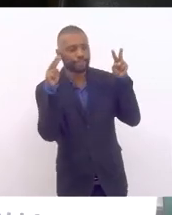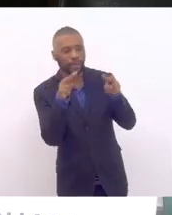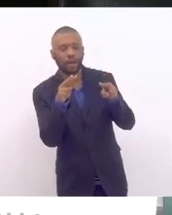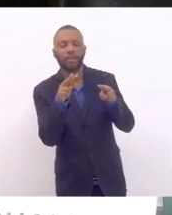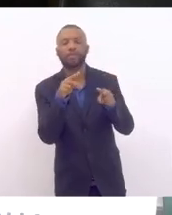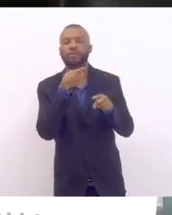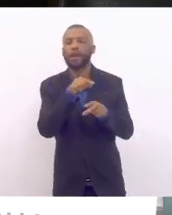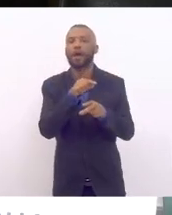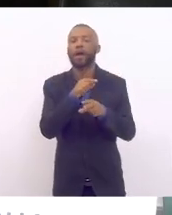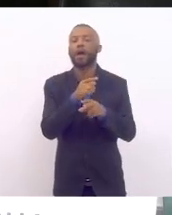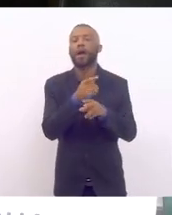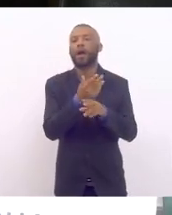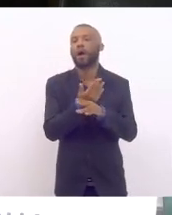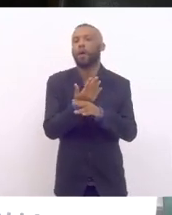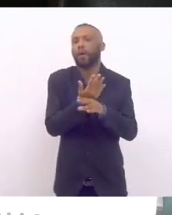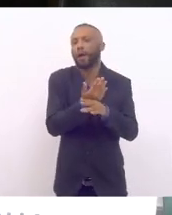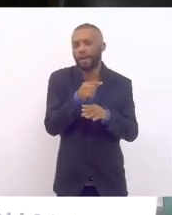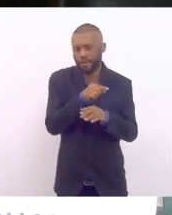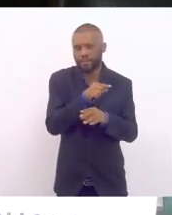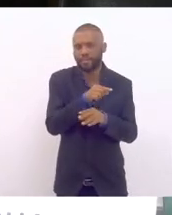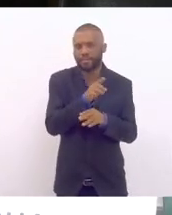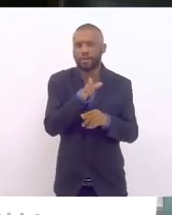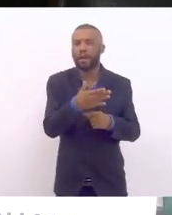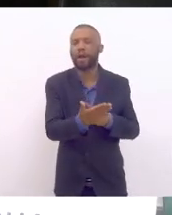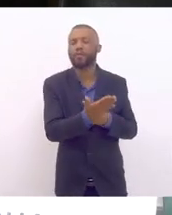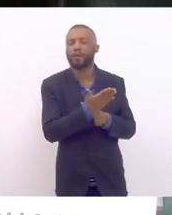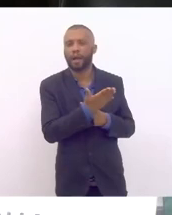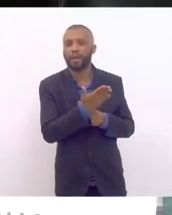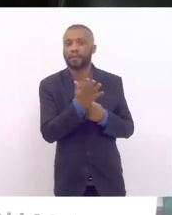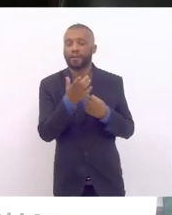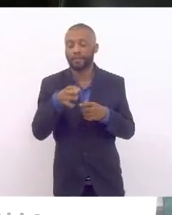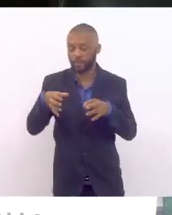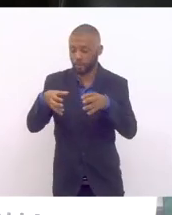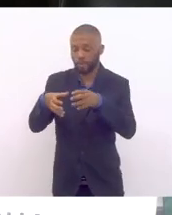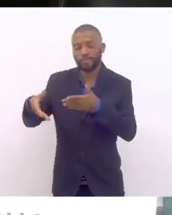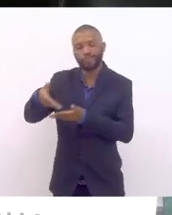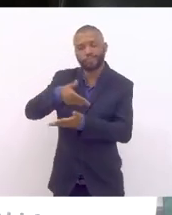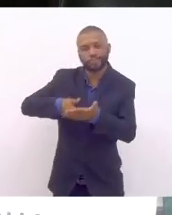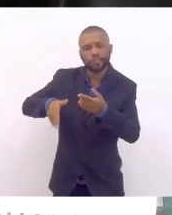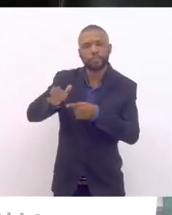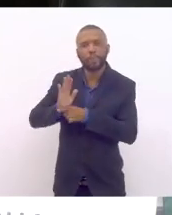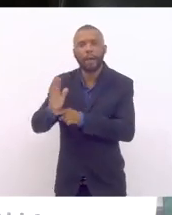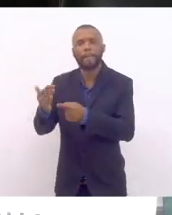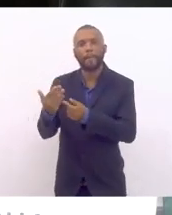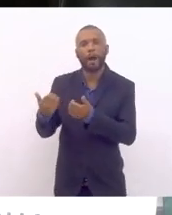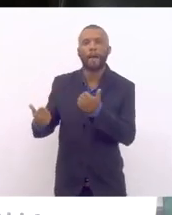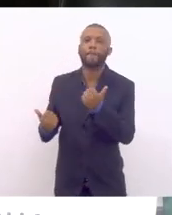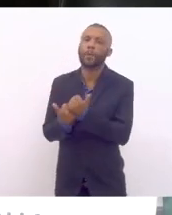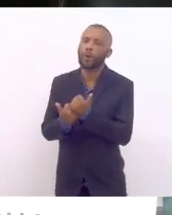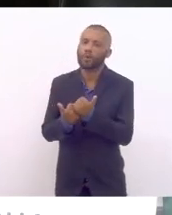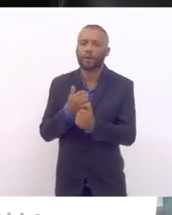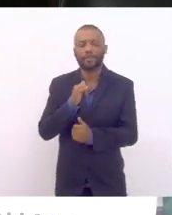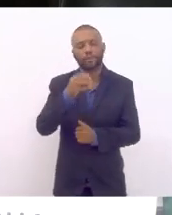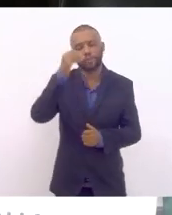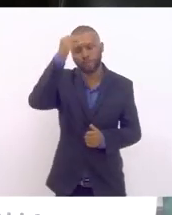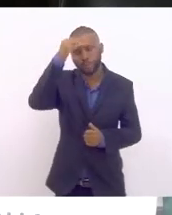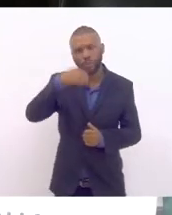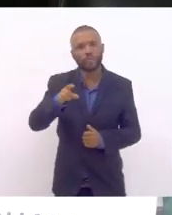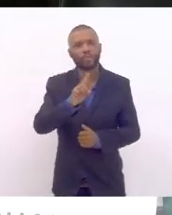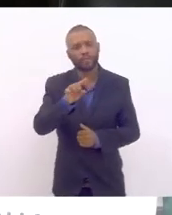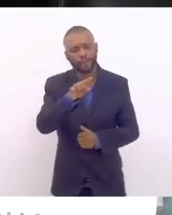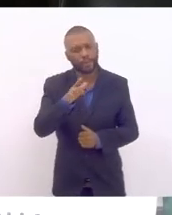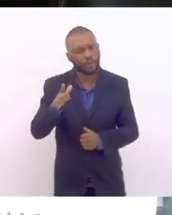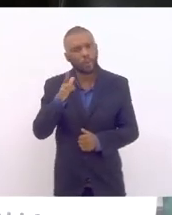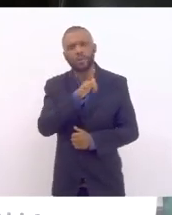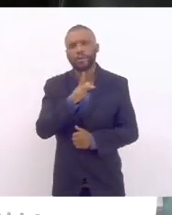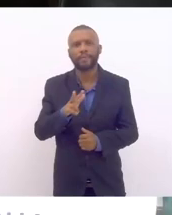e e ajudaram é muito importante essa rede de apoio que se forma é não desistam que vocês